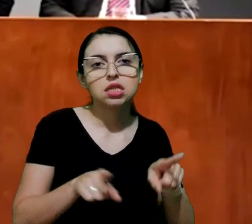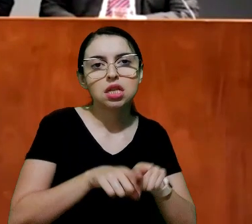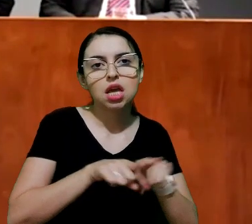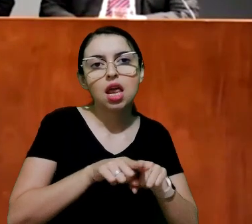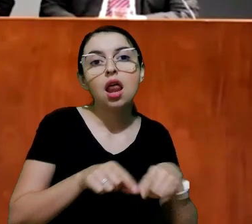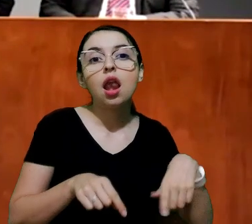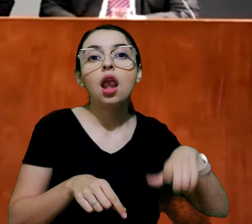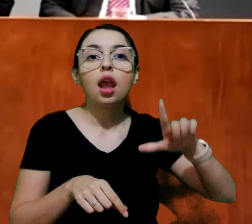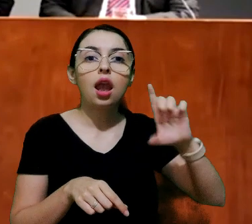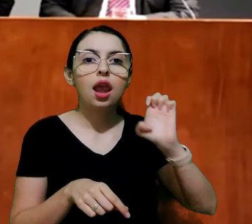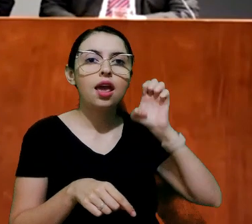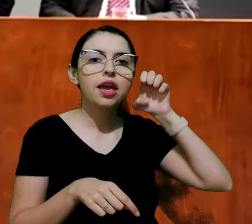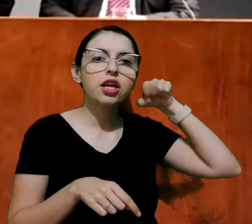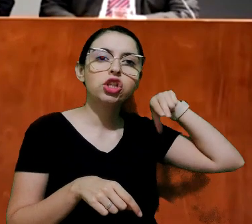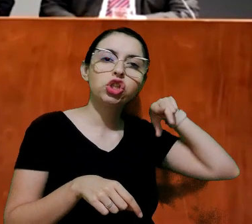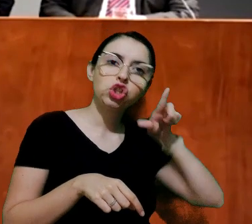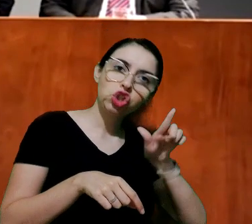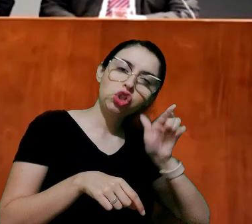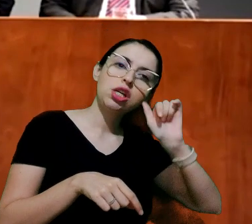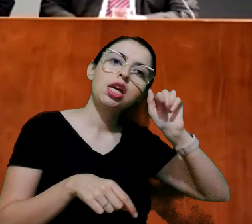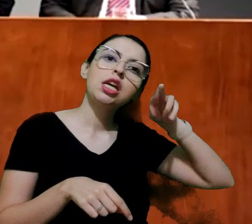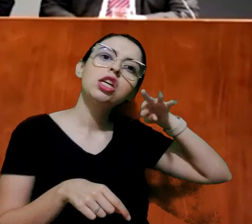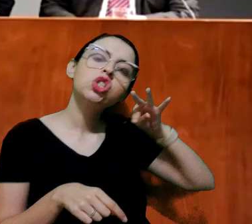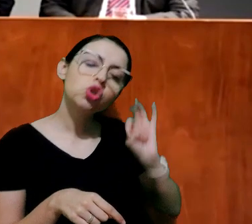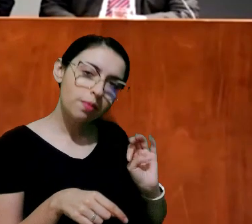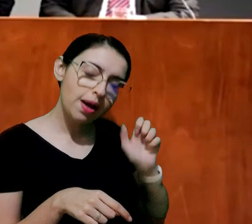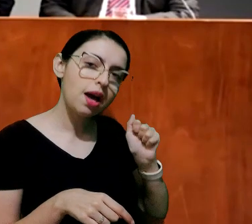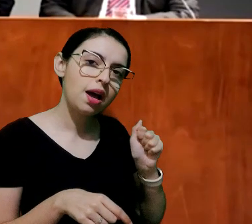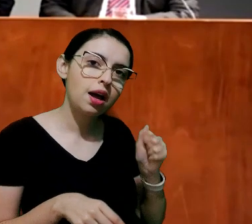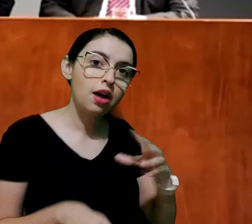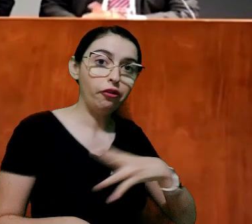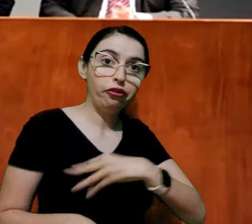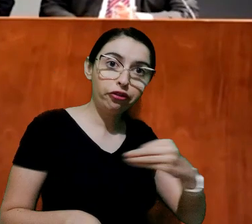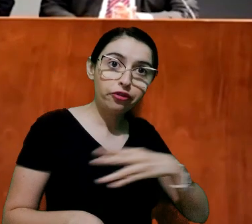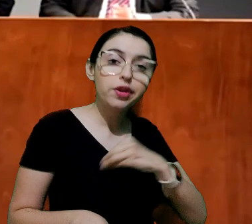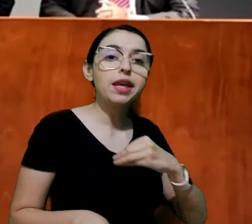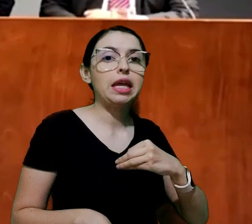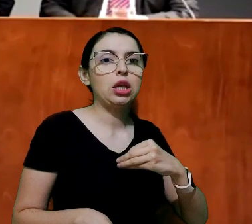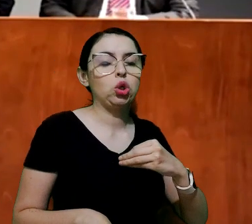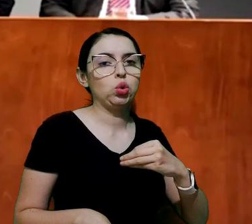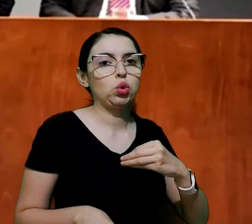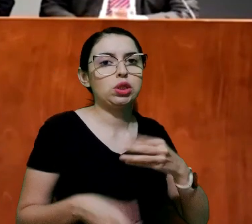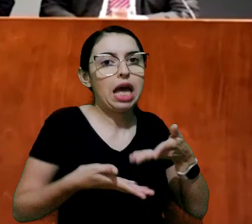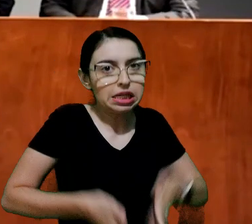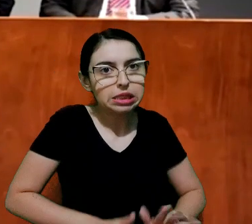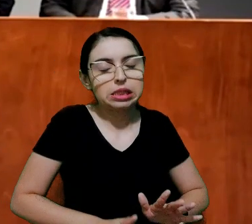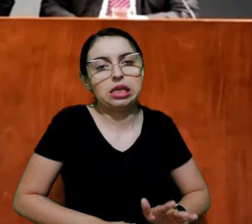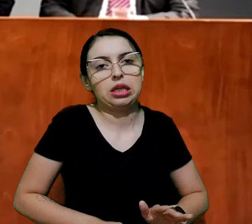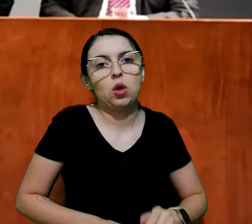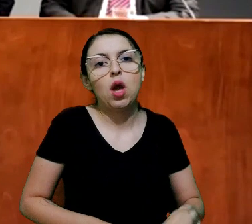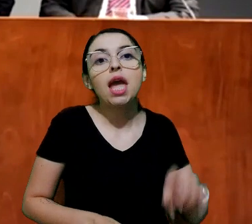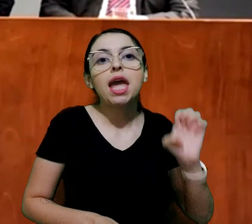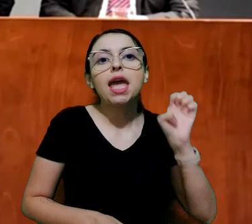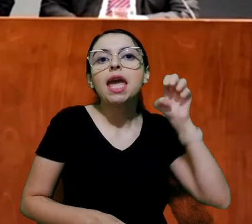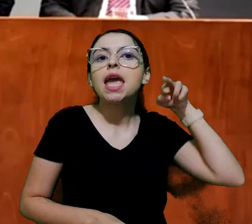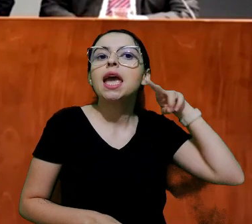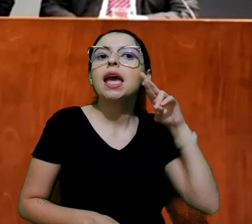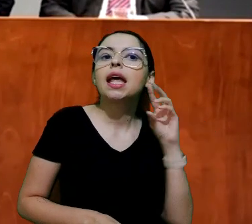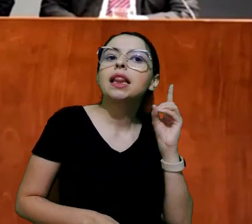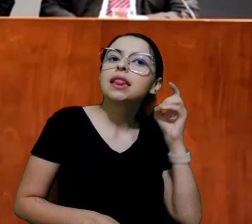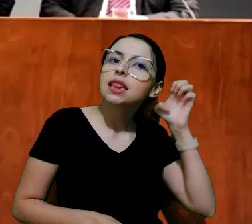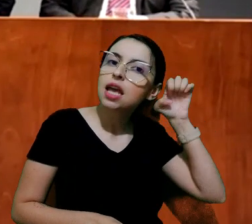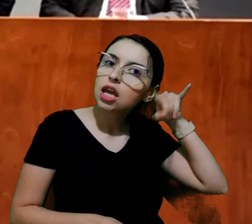o regime de bens do casamento tem muita conexão com a questão da legítima. Eu acho que quem tem filhos legítimos,